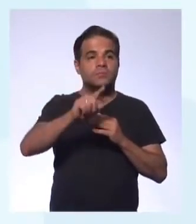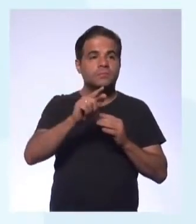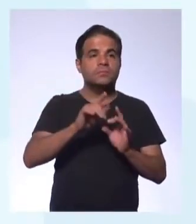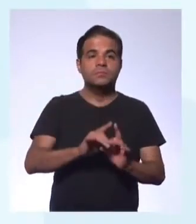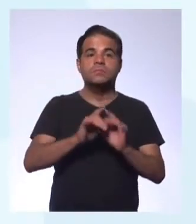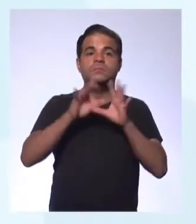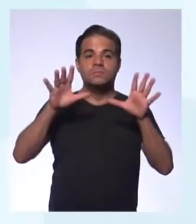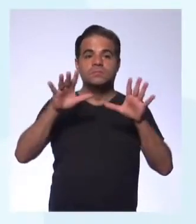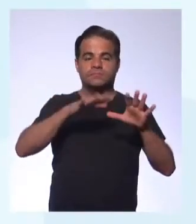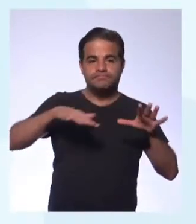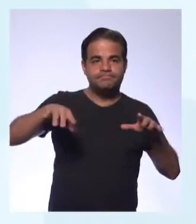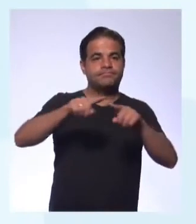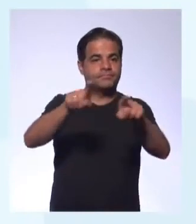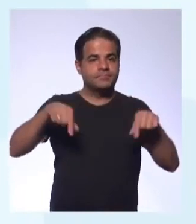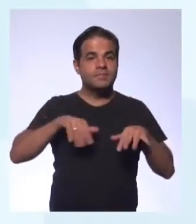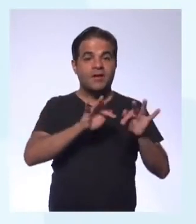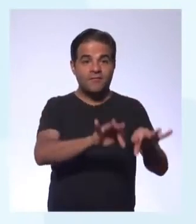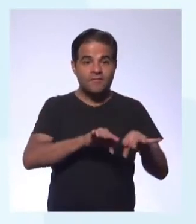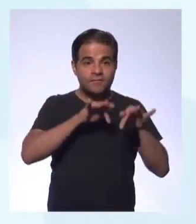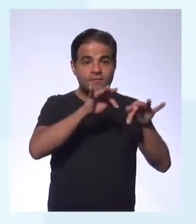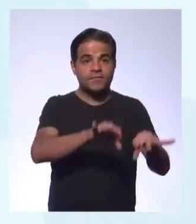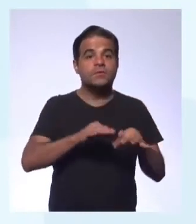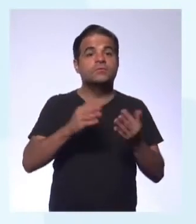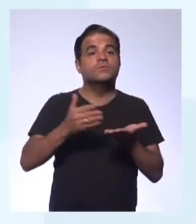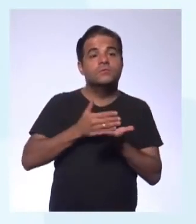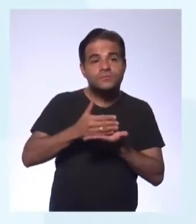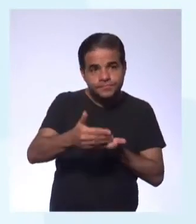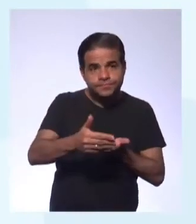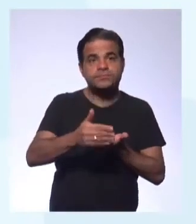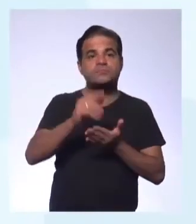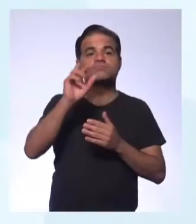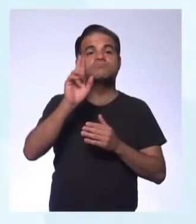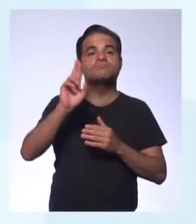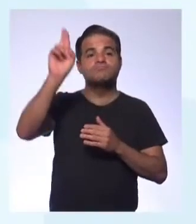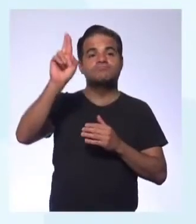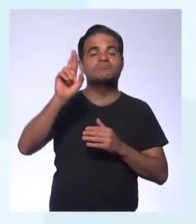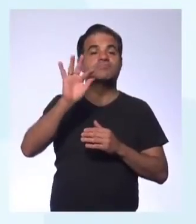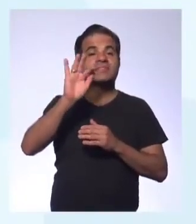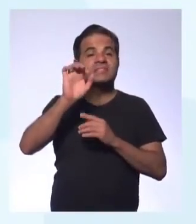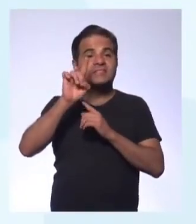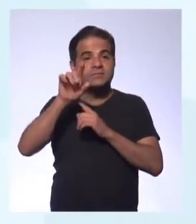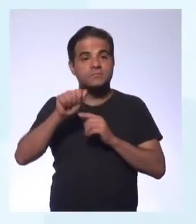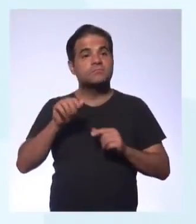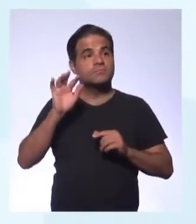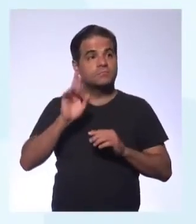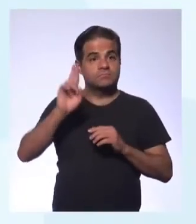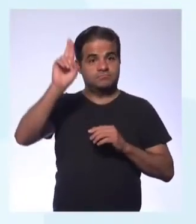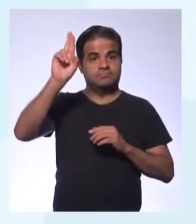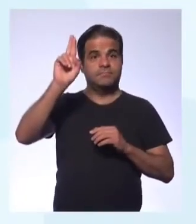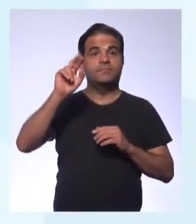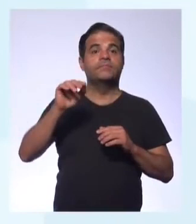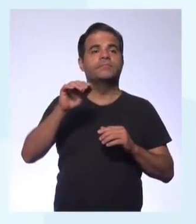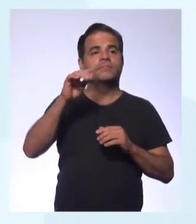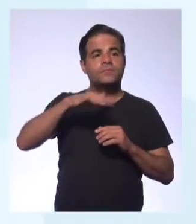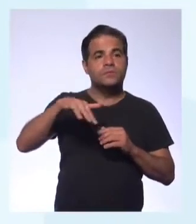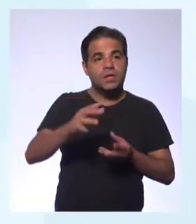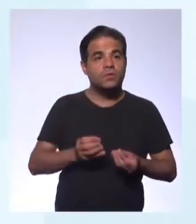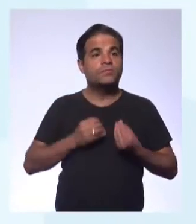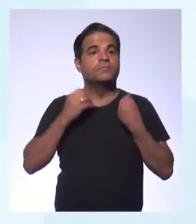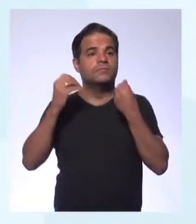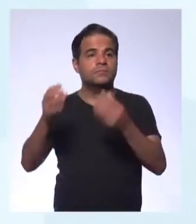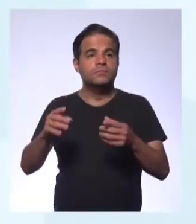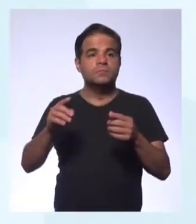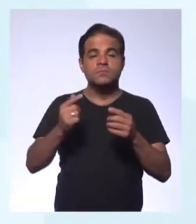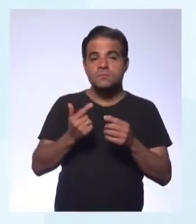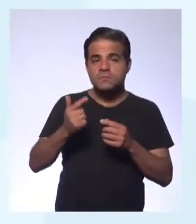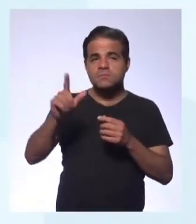as terras, que é o feudo, né? Passava então a ser um senhor feudal, era o senhor do feudo. O senhor que doava